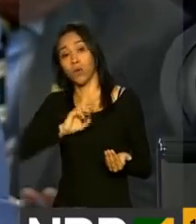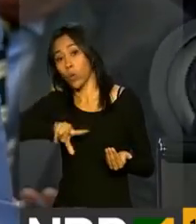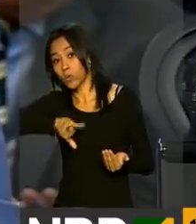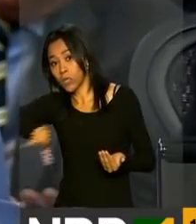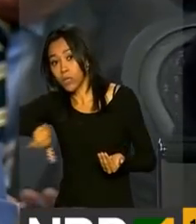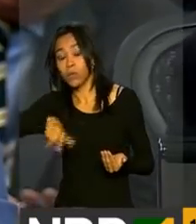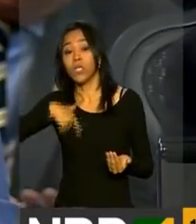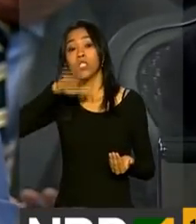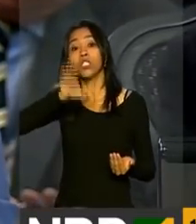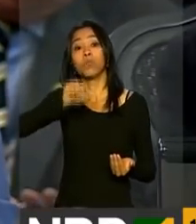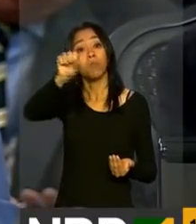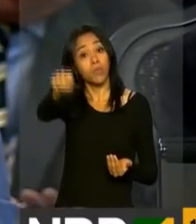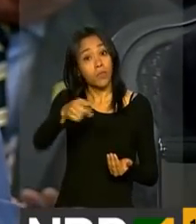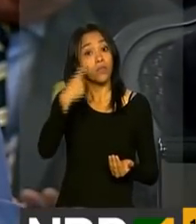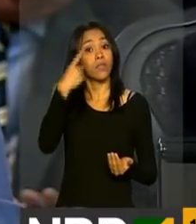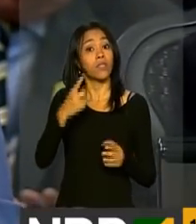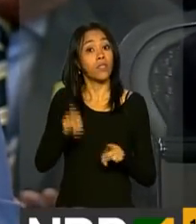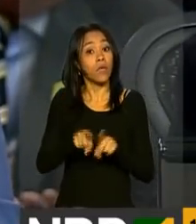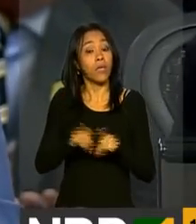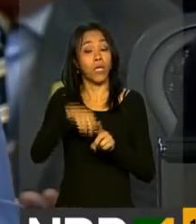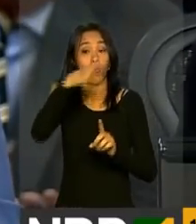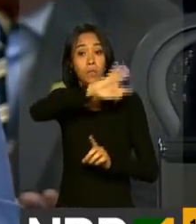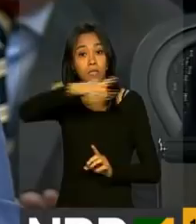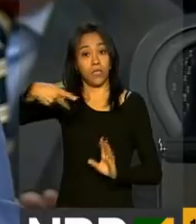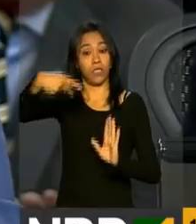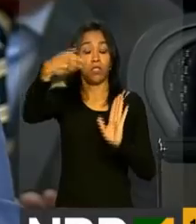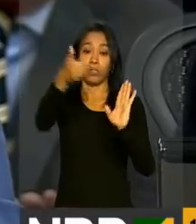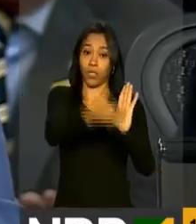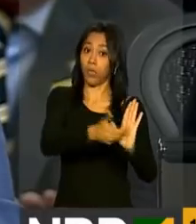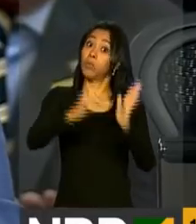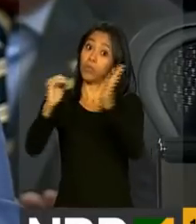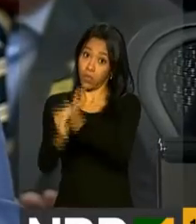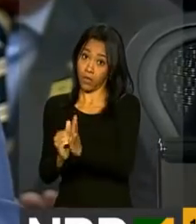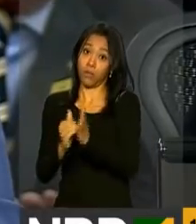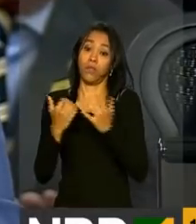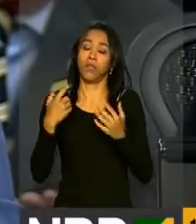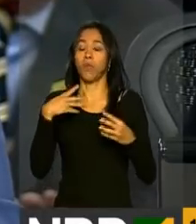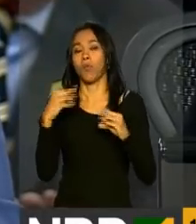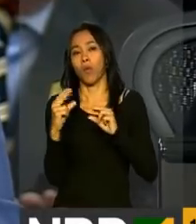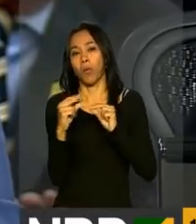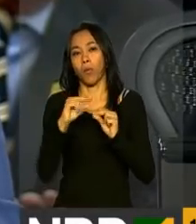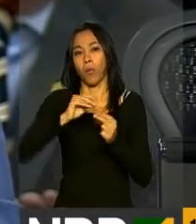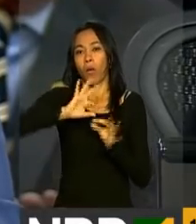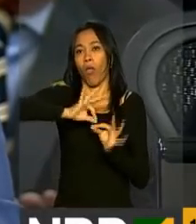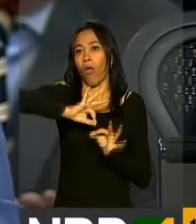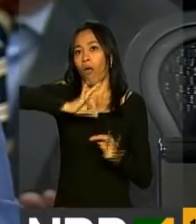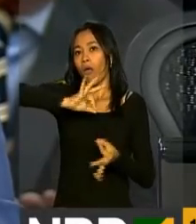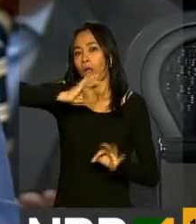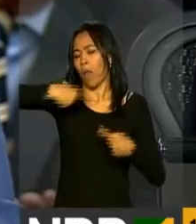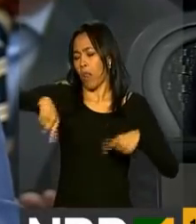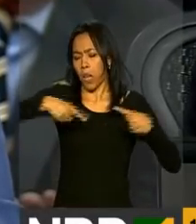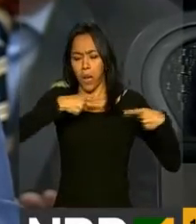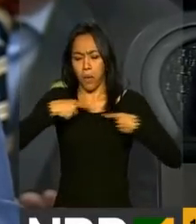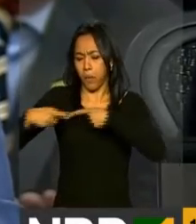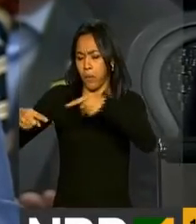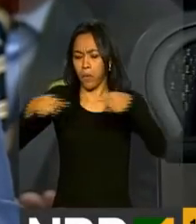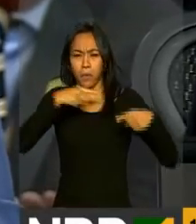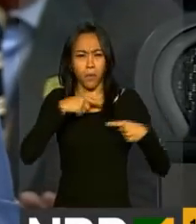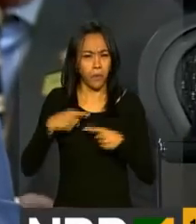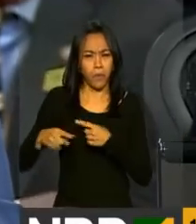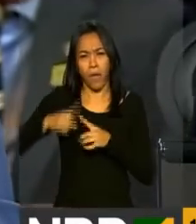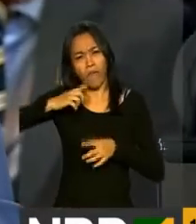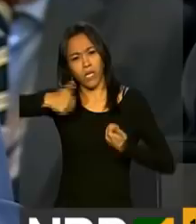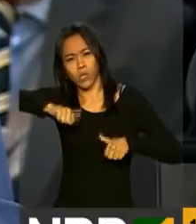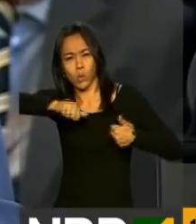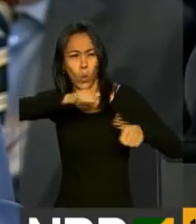presidente do senado eo presidente é da câmara e depois de longas discussões avaliações as mais